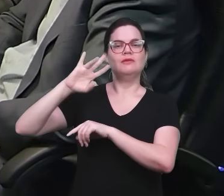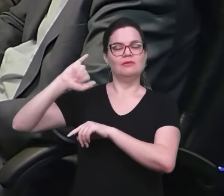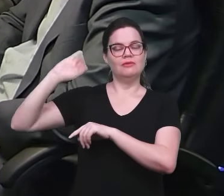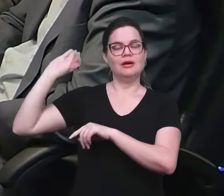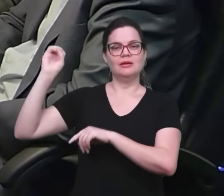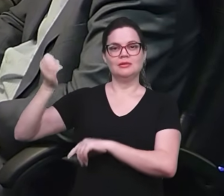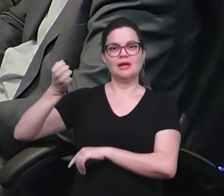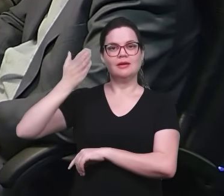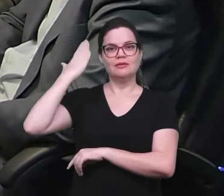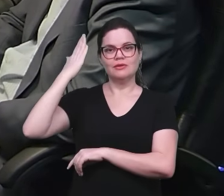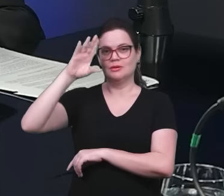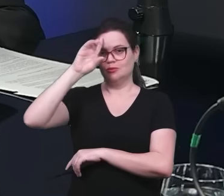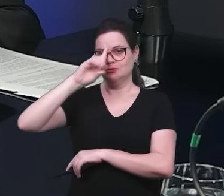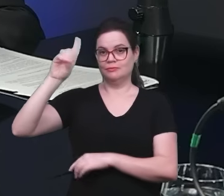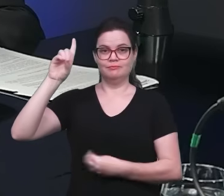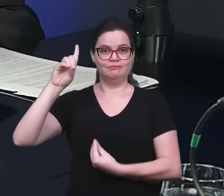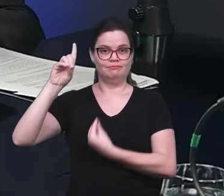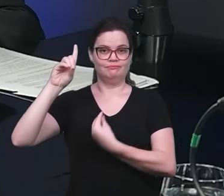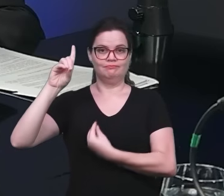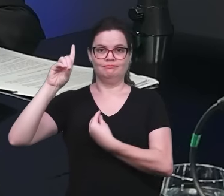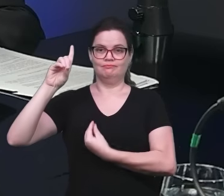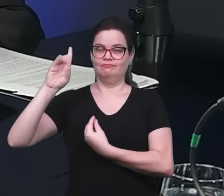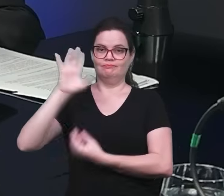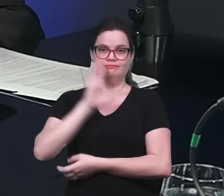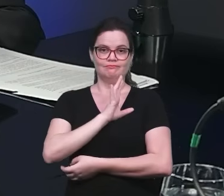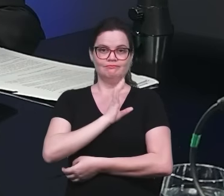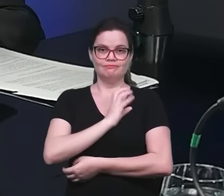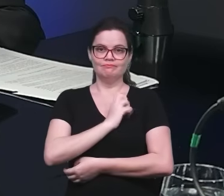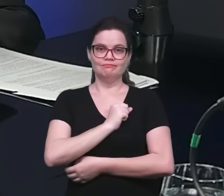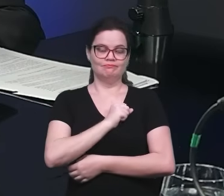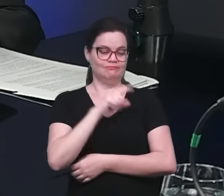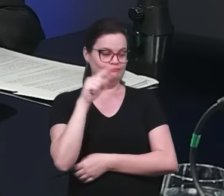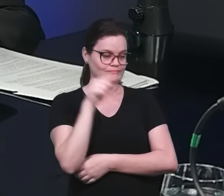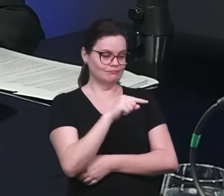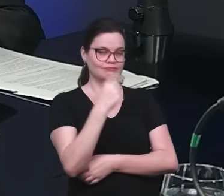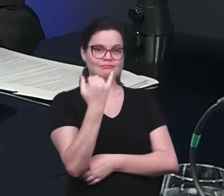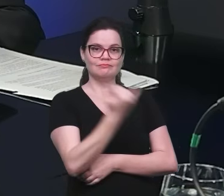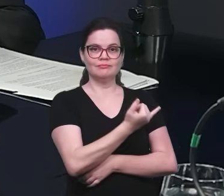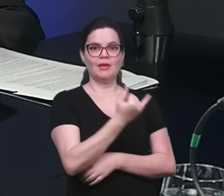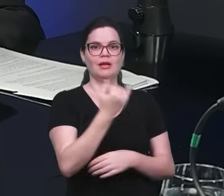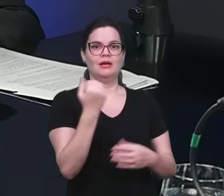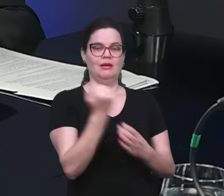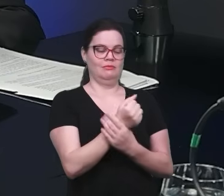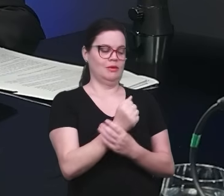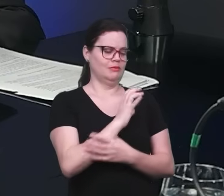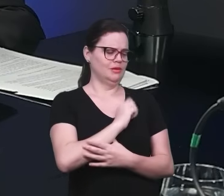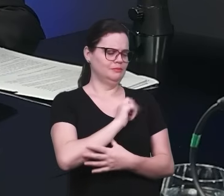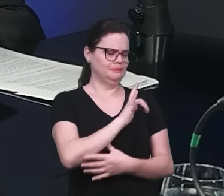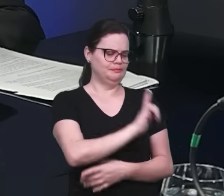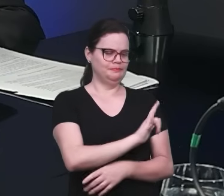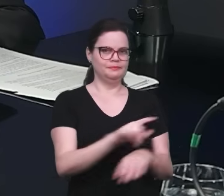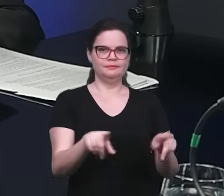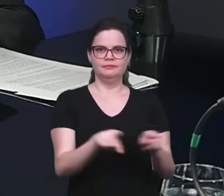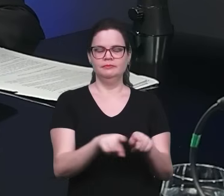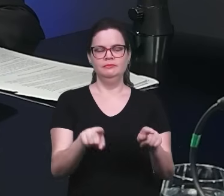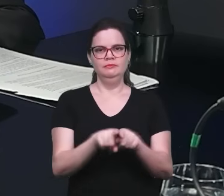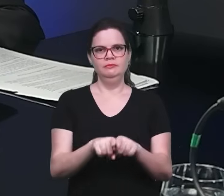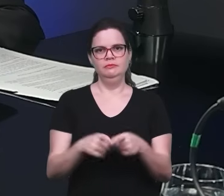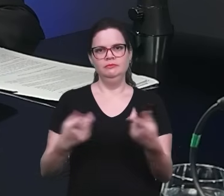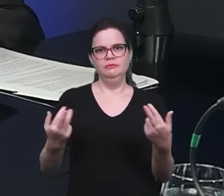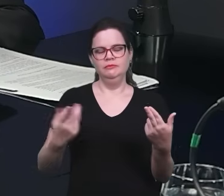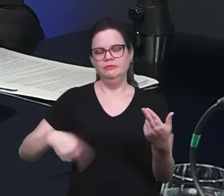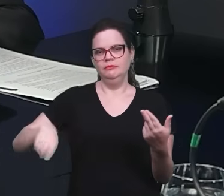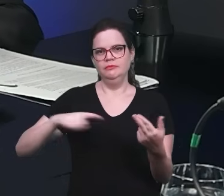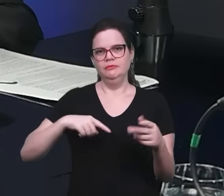Deus vivo que ama a vida de Abraão, amou a vida de Abraão e também do mesmo dia, da mesma forma nos